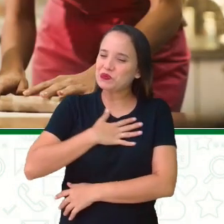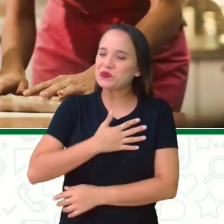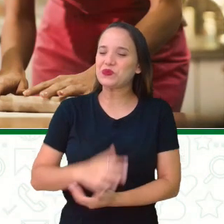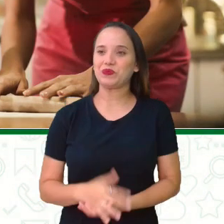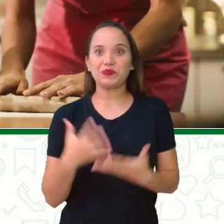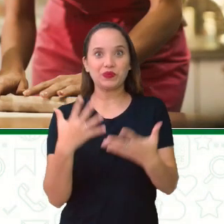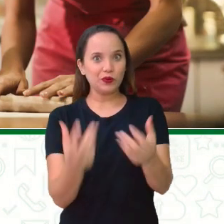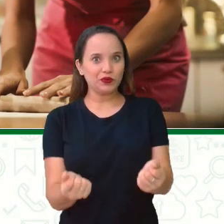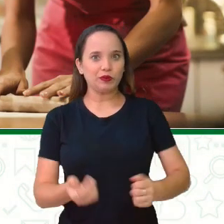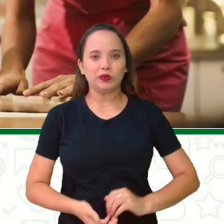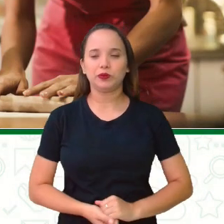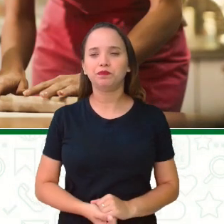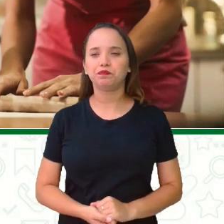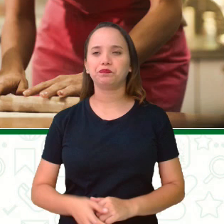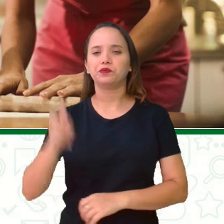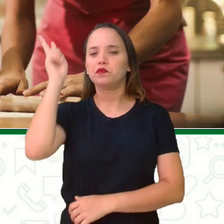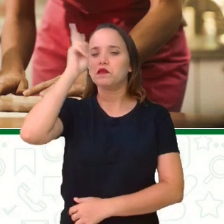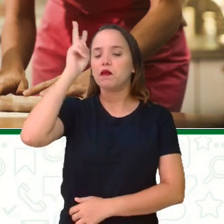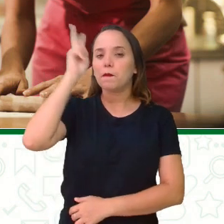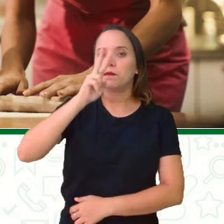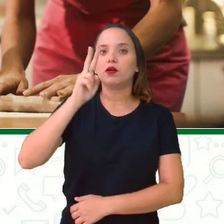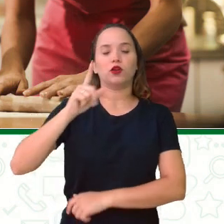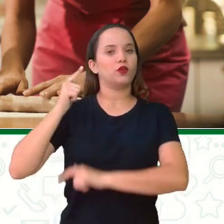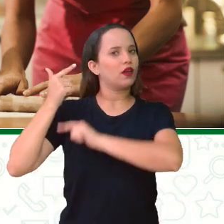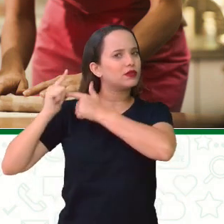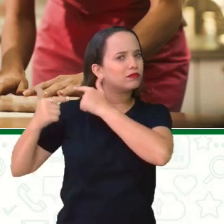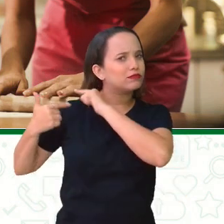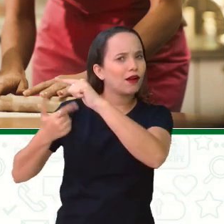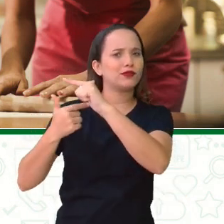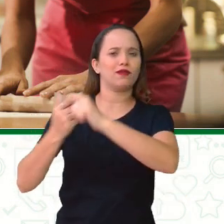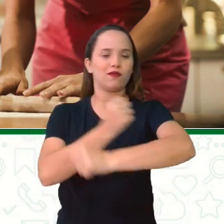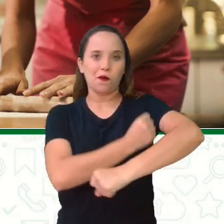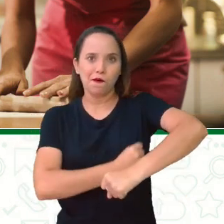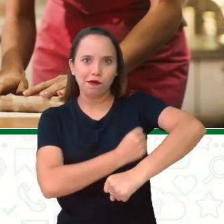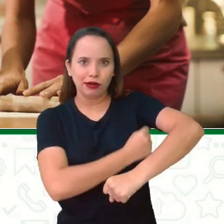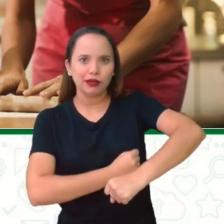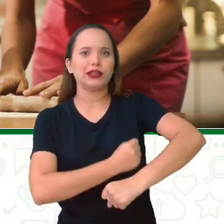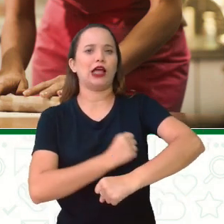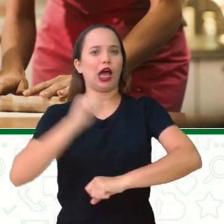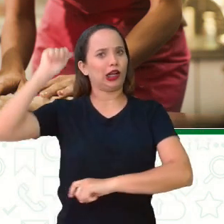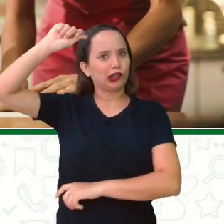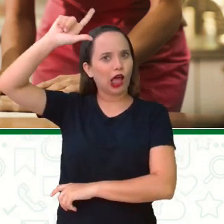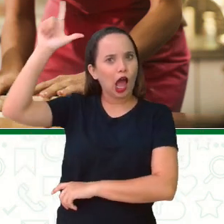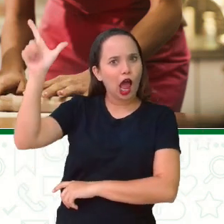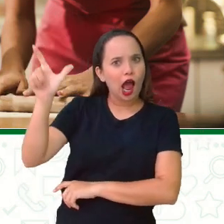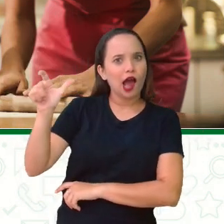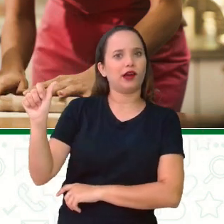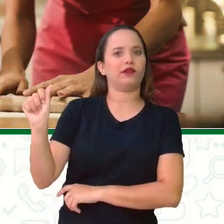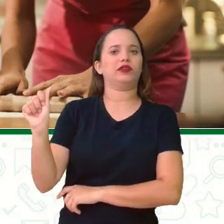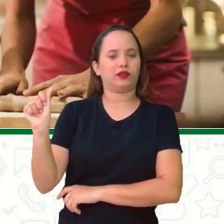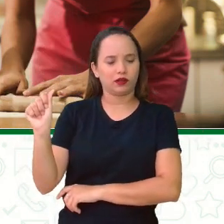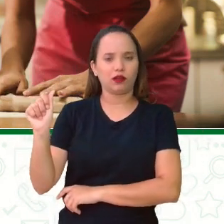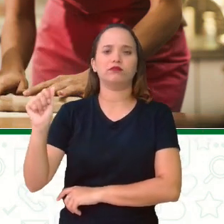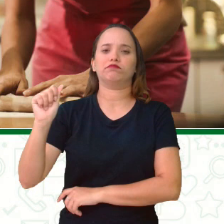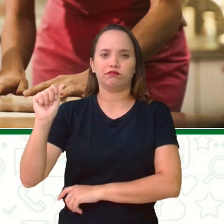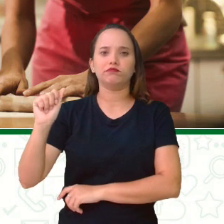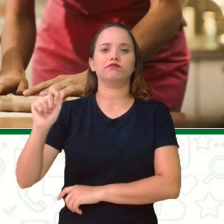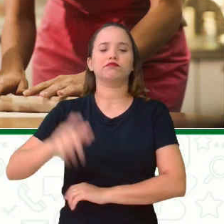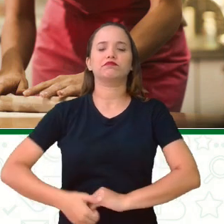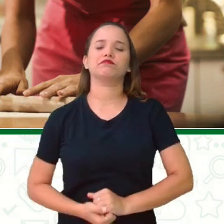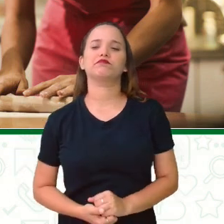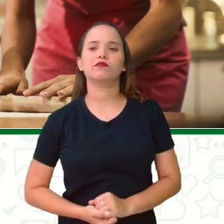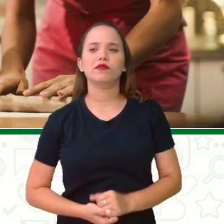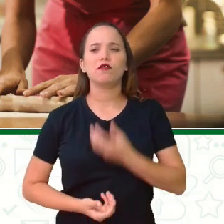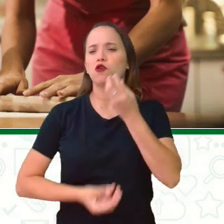embora aqui, ó. Então, lembrando, né, essa herança culinária, né, da África, a nossa culinária afro-brasileira.